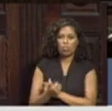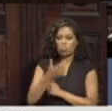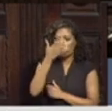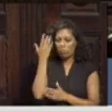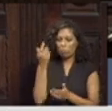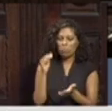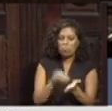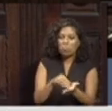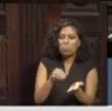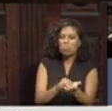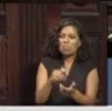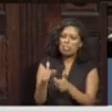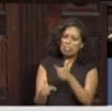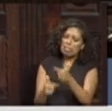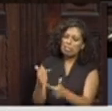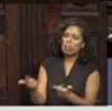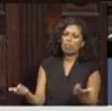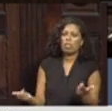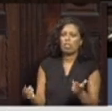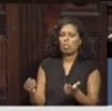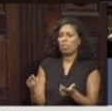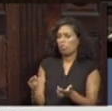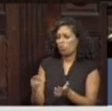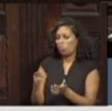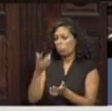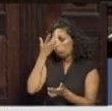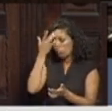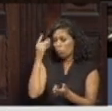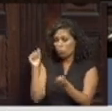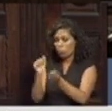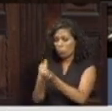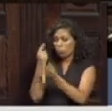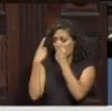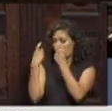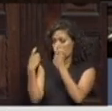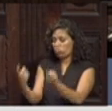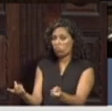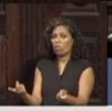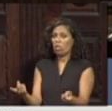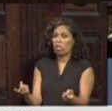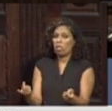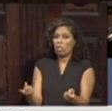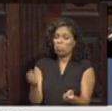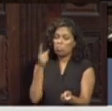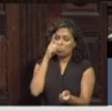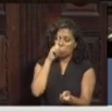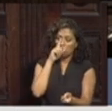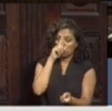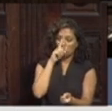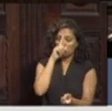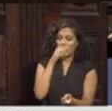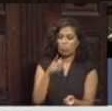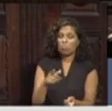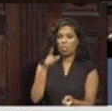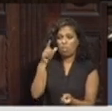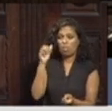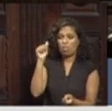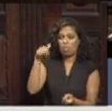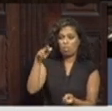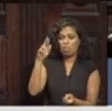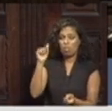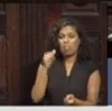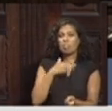corre o risco de terminar o ano de 2018 com um quarto desses 2 mil que restaram. Por isso, e naturalmente,